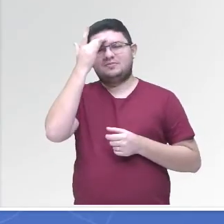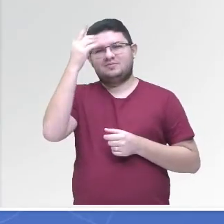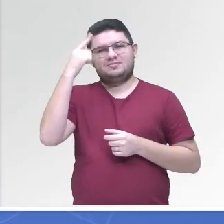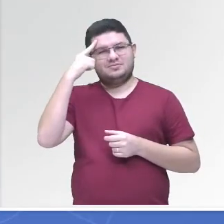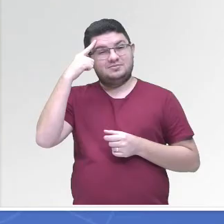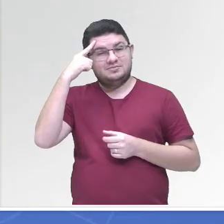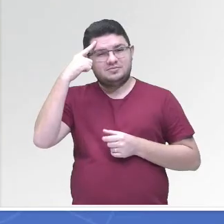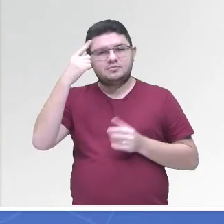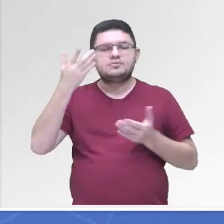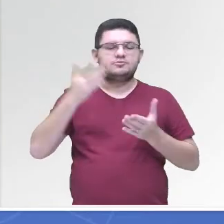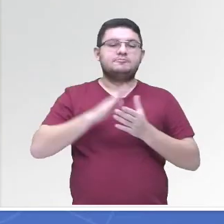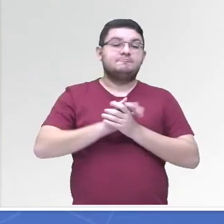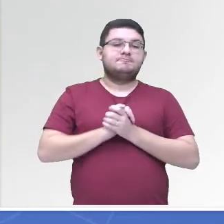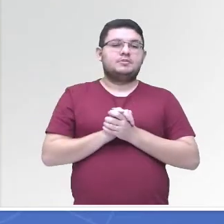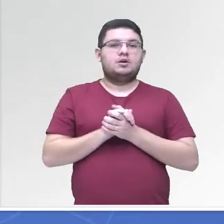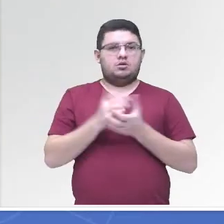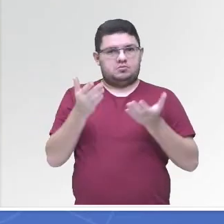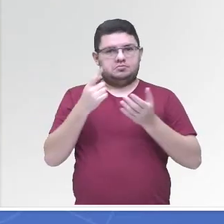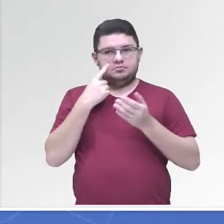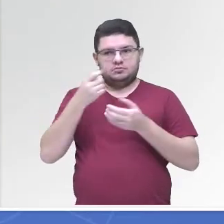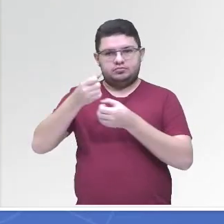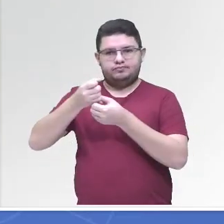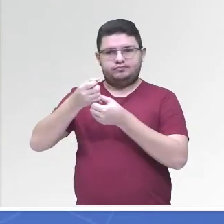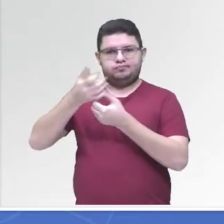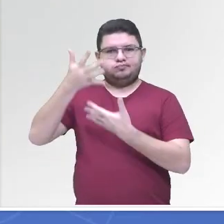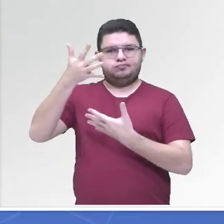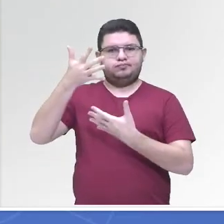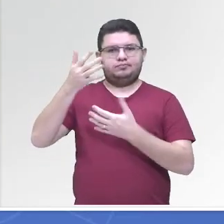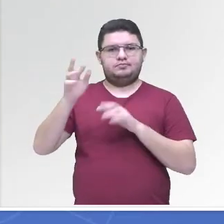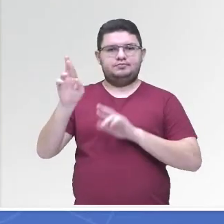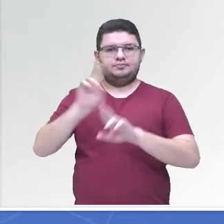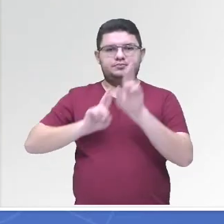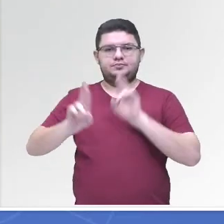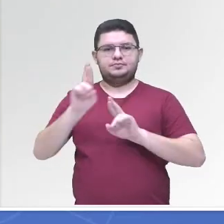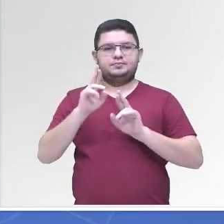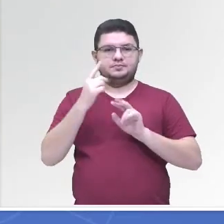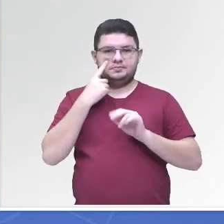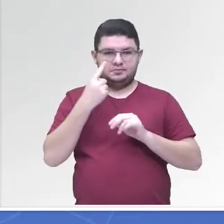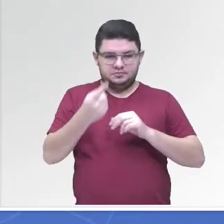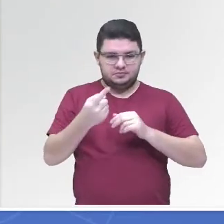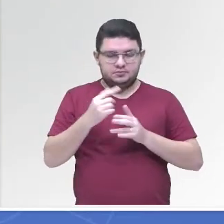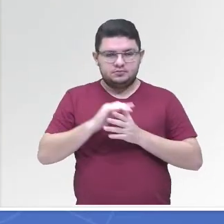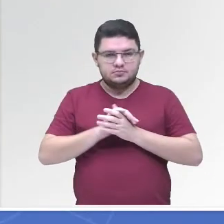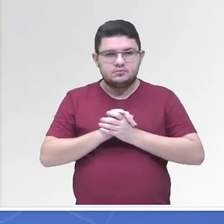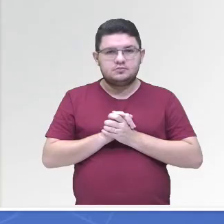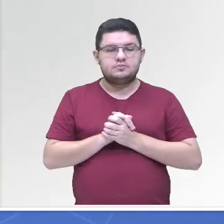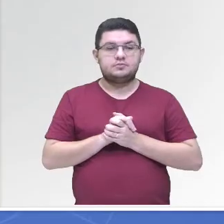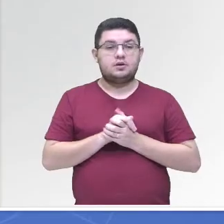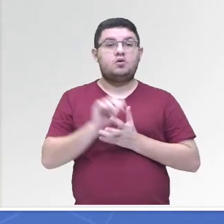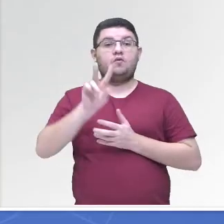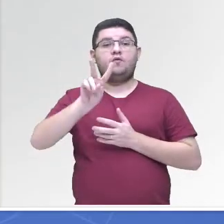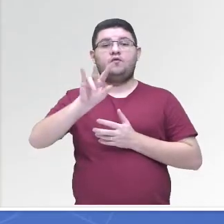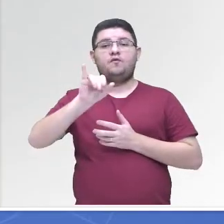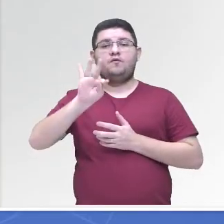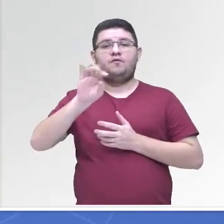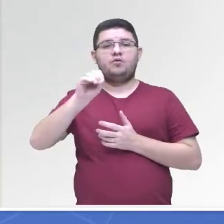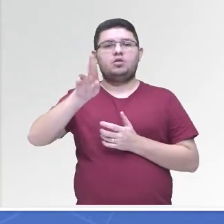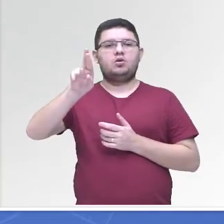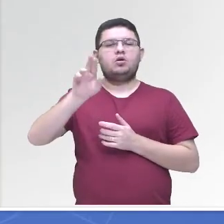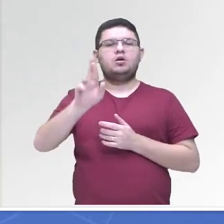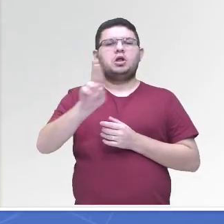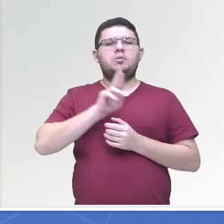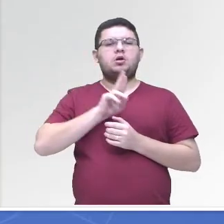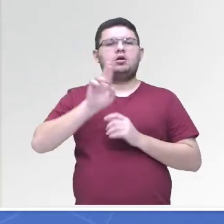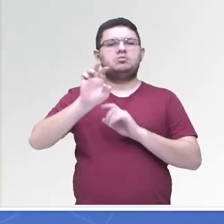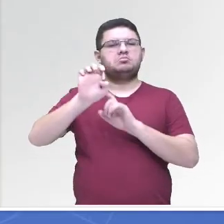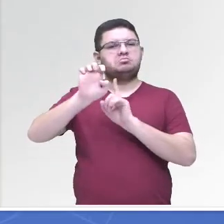de vocês, tá bom? Bora ver. O que a gente tem aí? O Vitor falou que é a letra